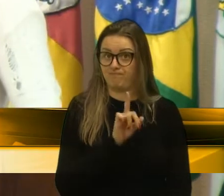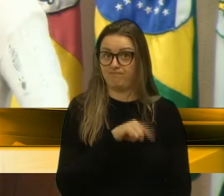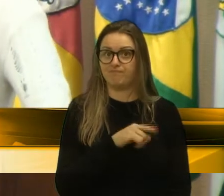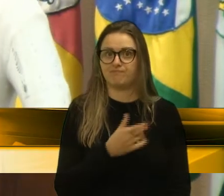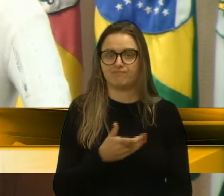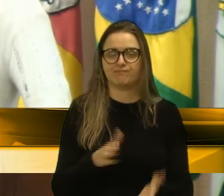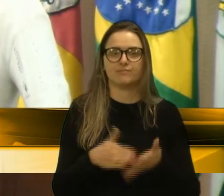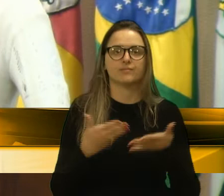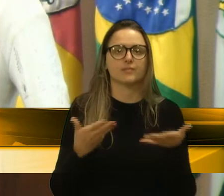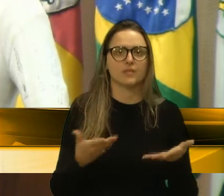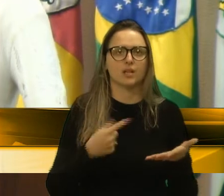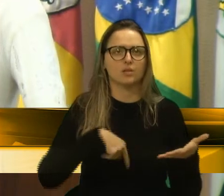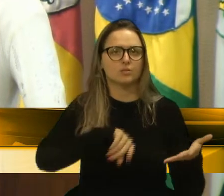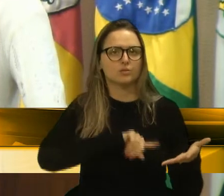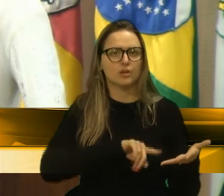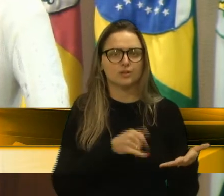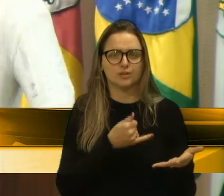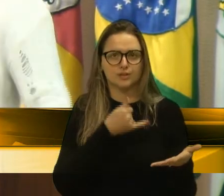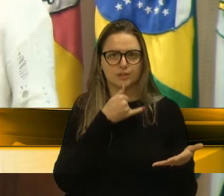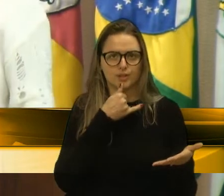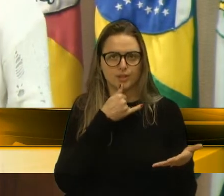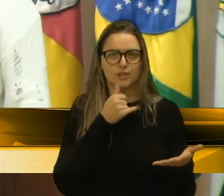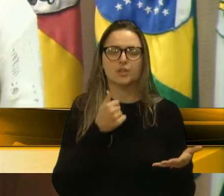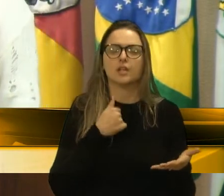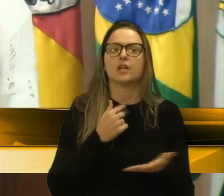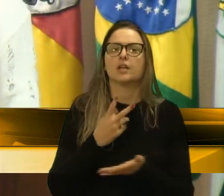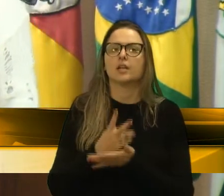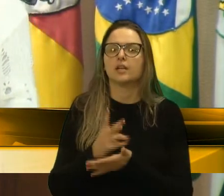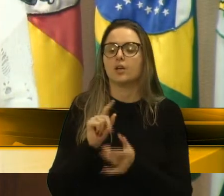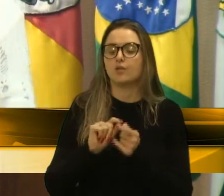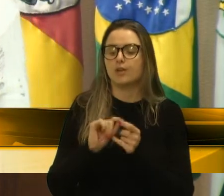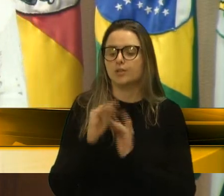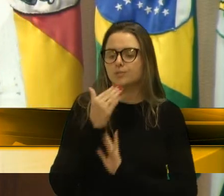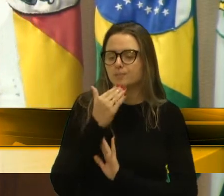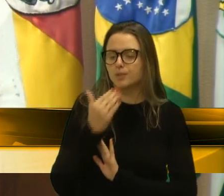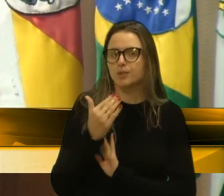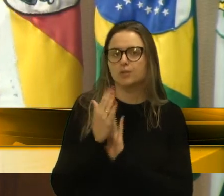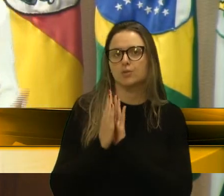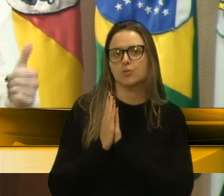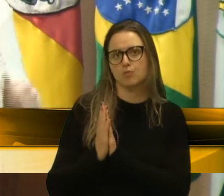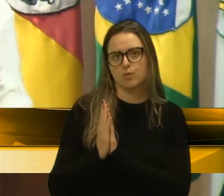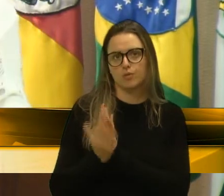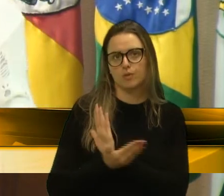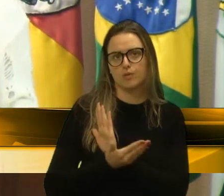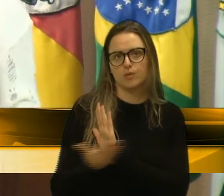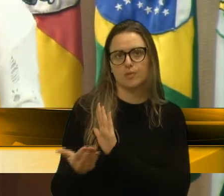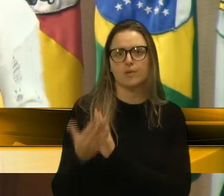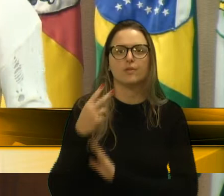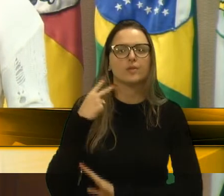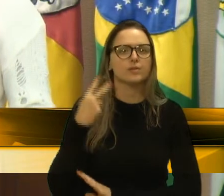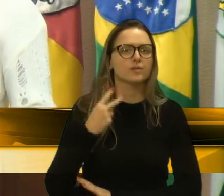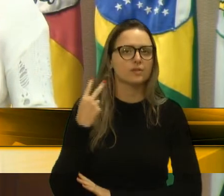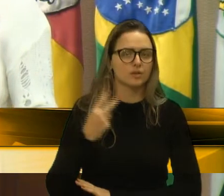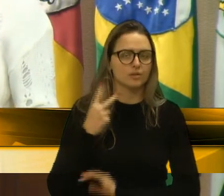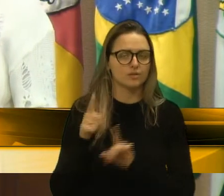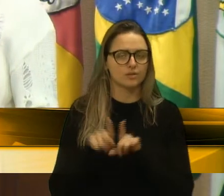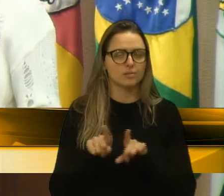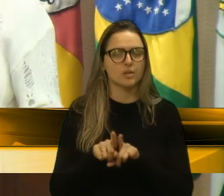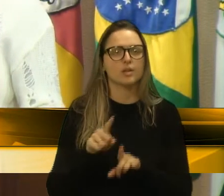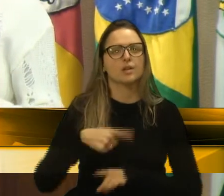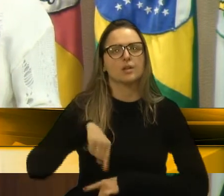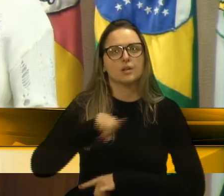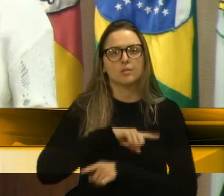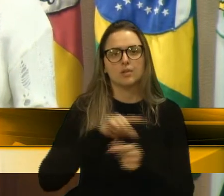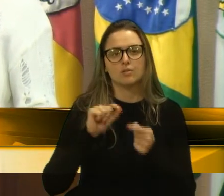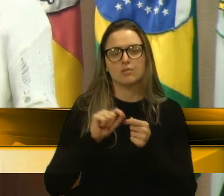Então, a gente fica bem triste, né? E eu venho fazer esse apelo a todos os demais vereadores para que a gente faça